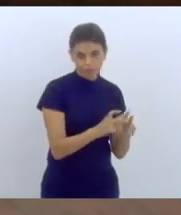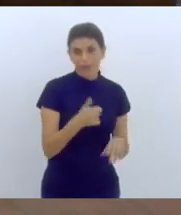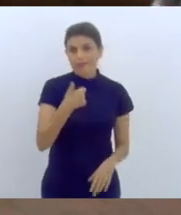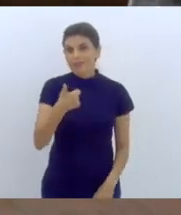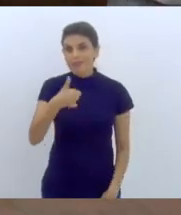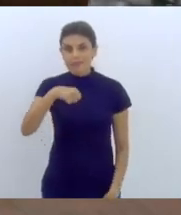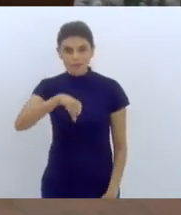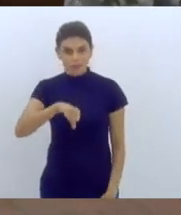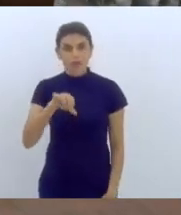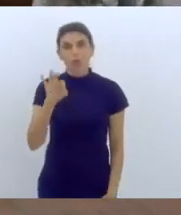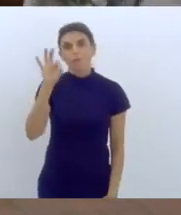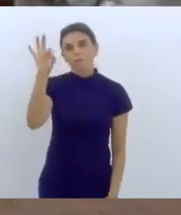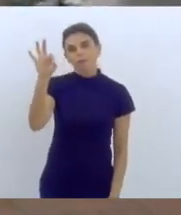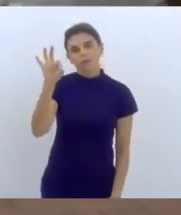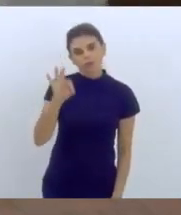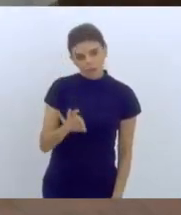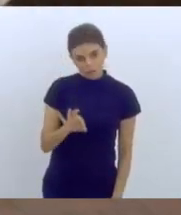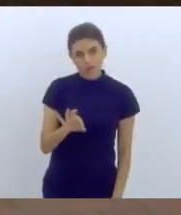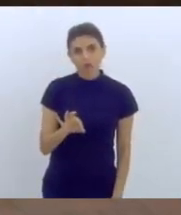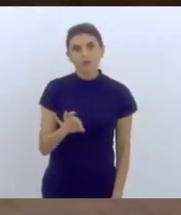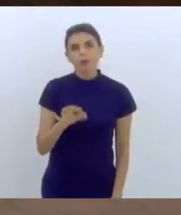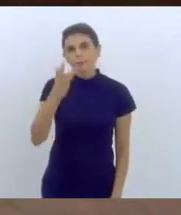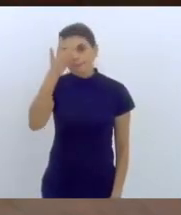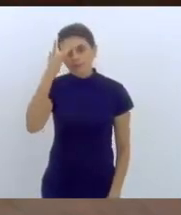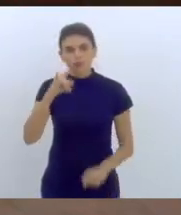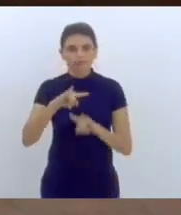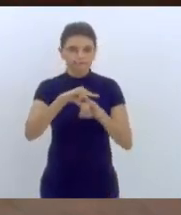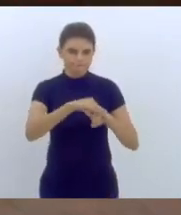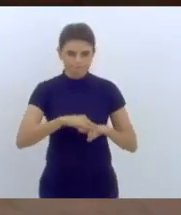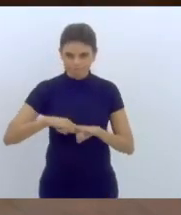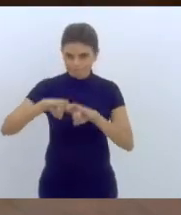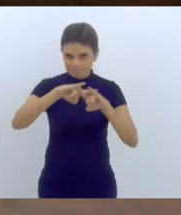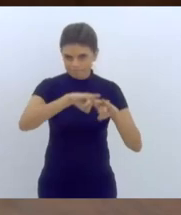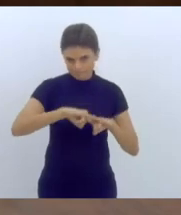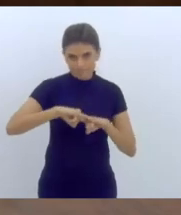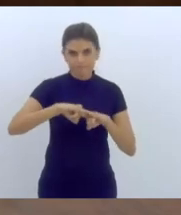19% são dominadas por milicianos.